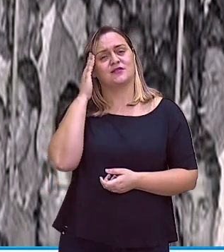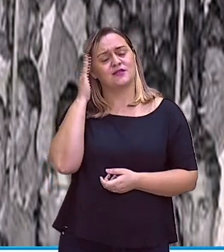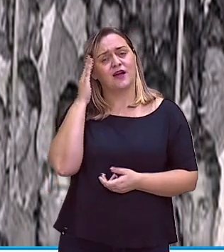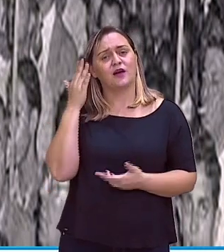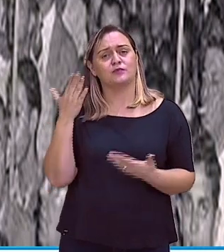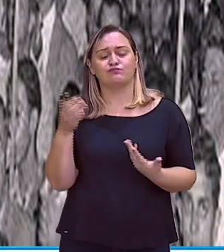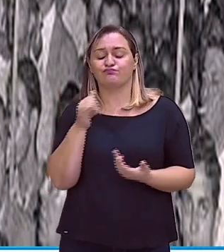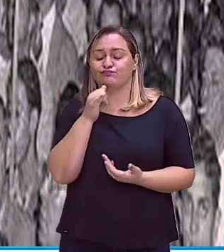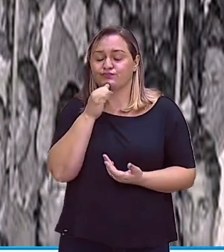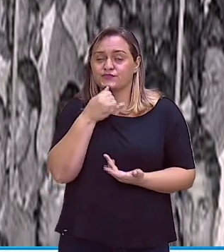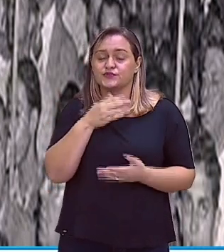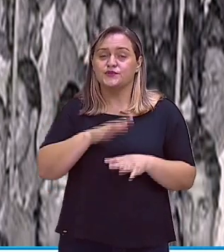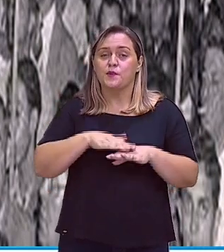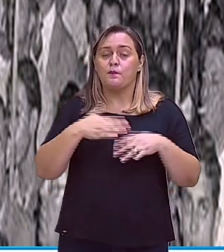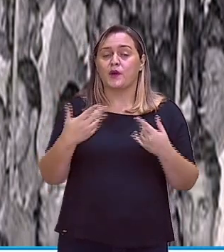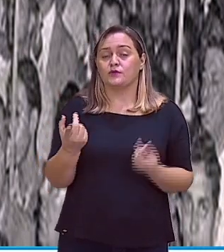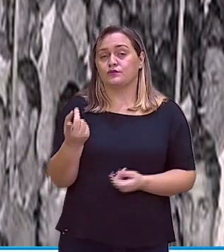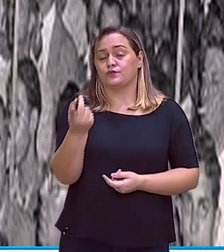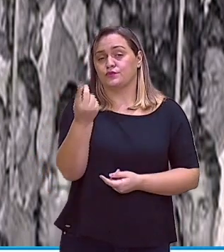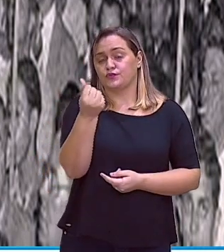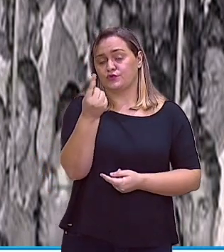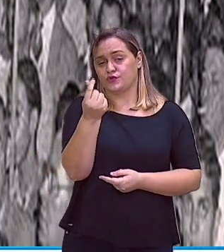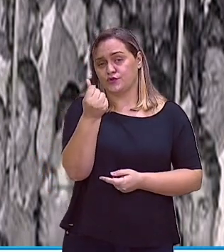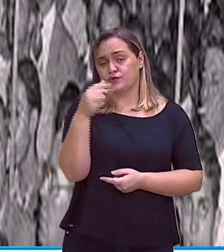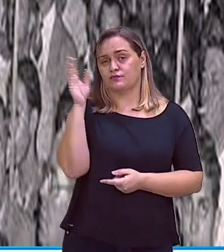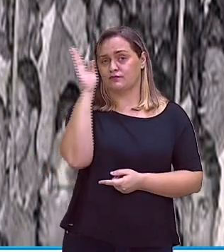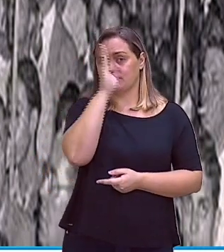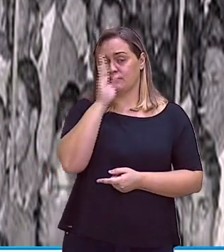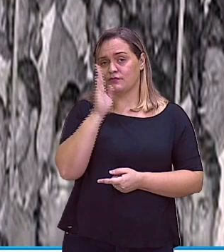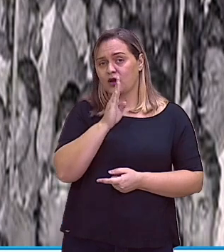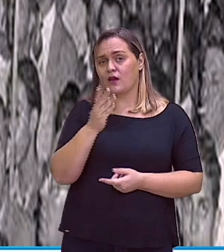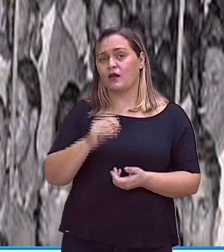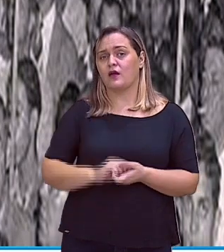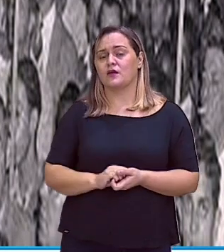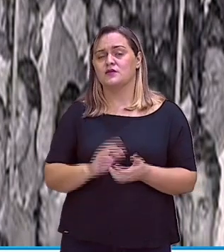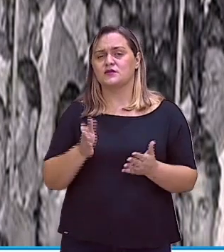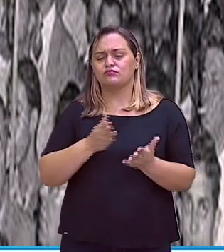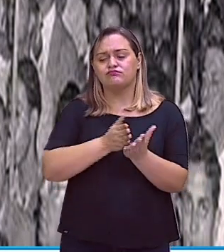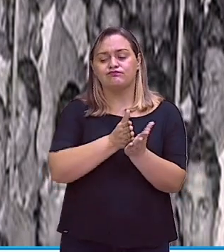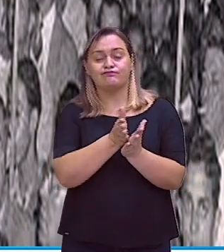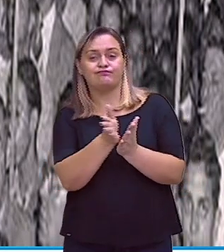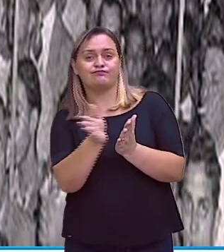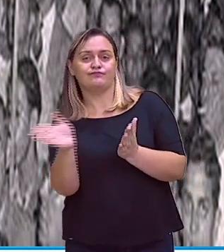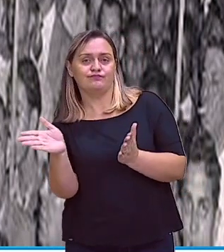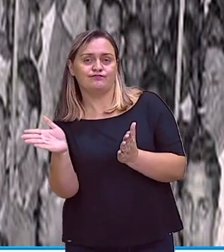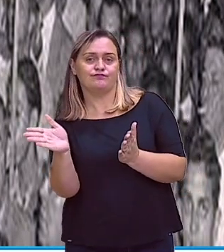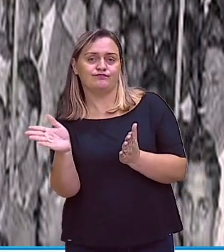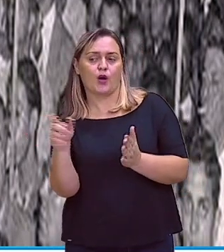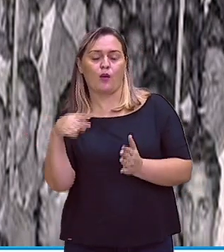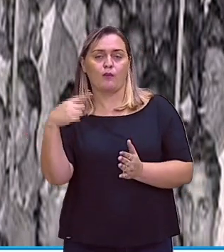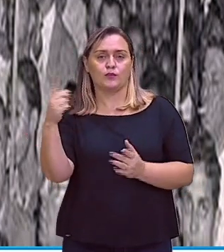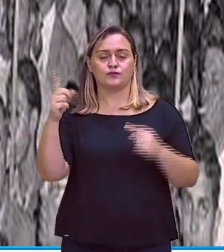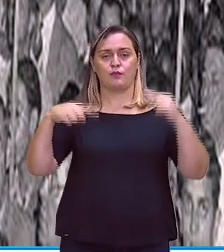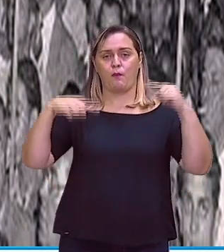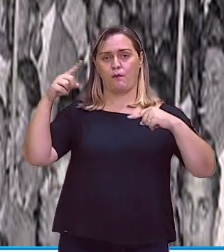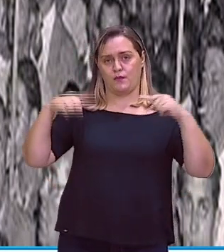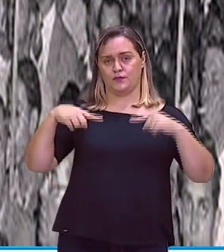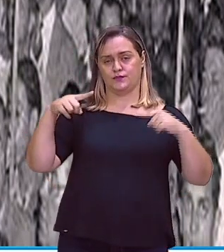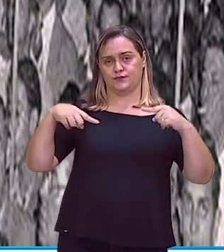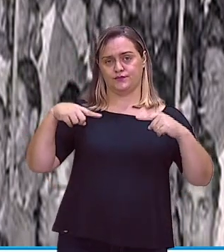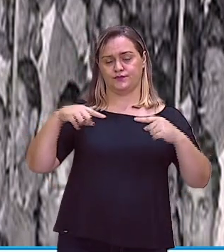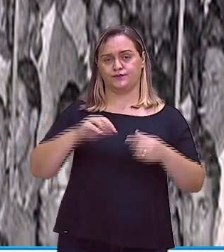infelizmente o dinheiro brasileiro ele é desviado por alguns políticos